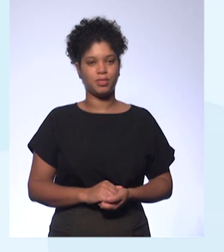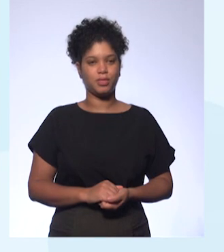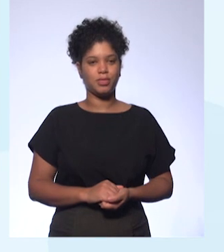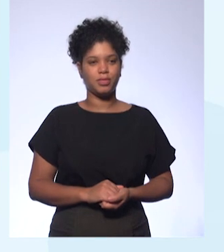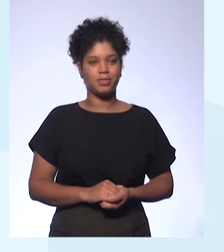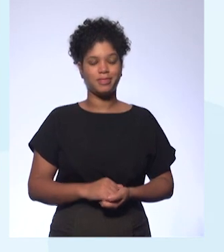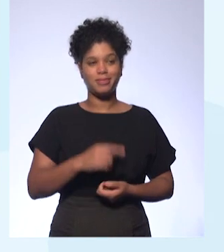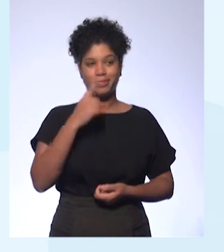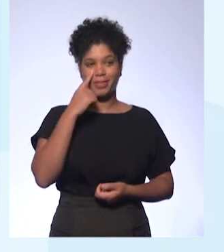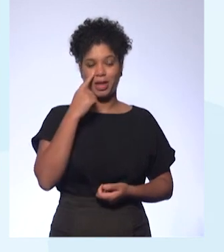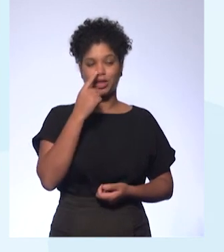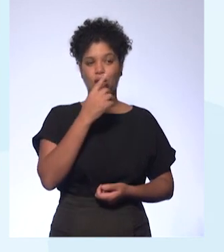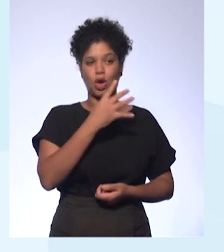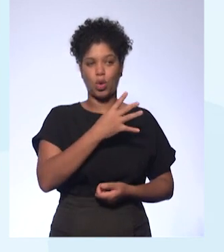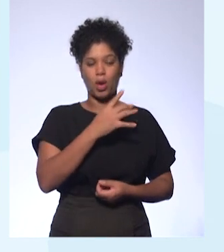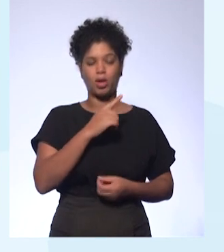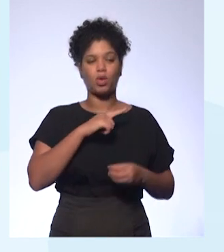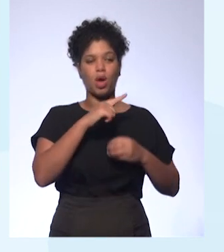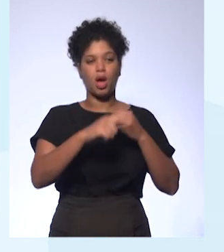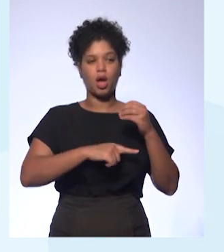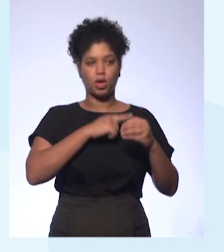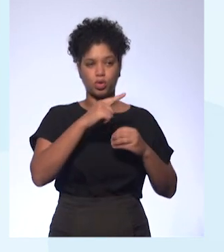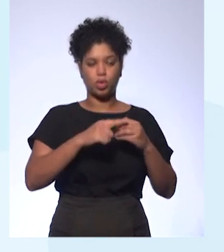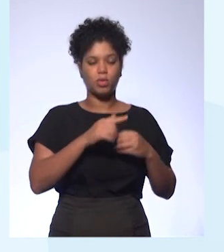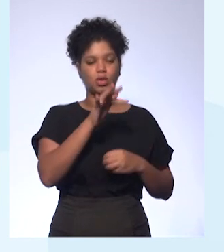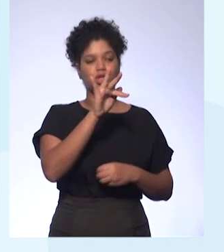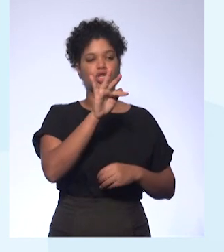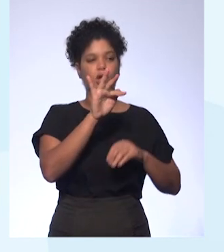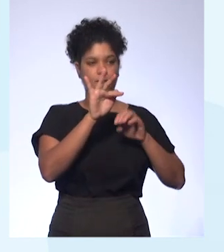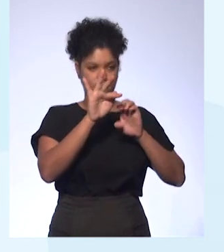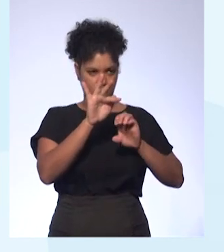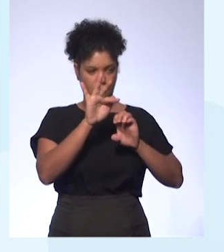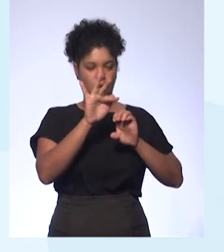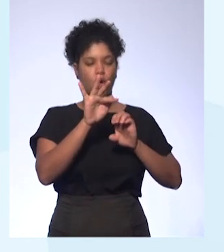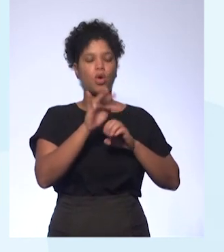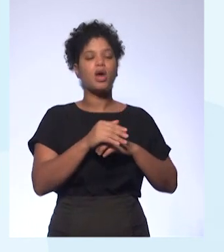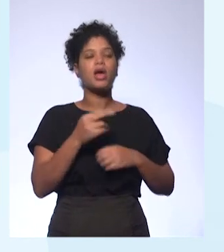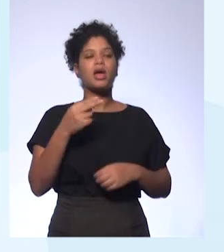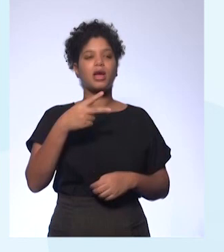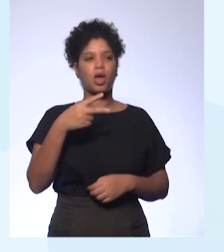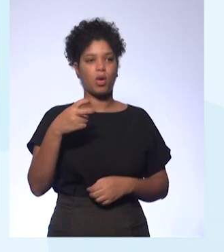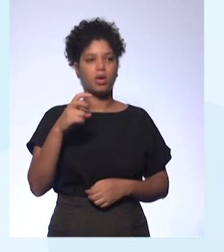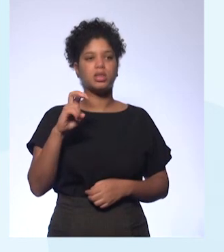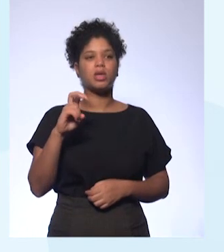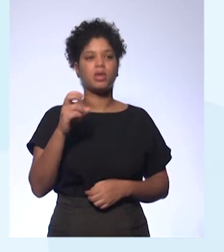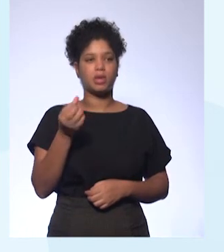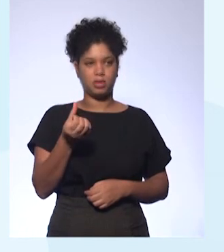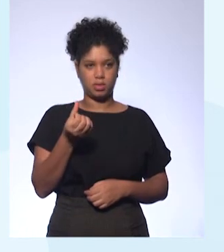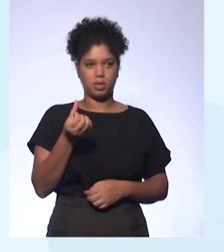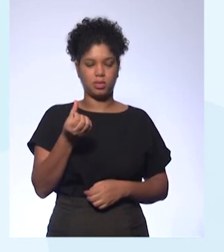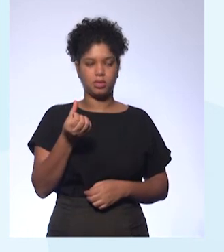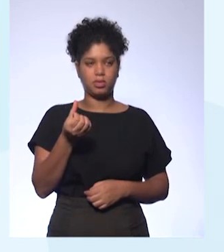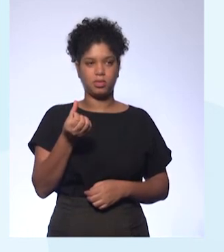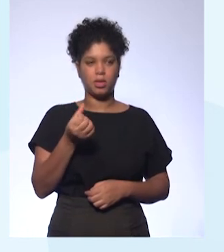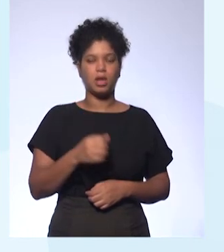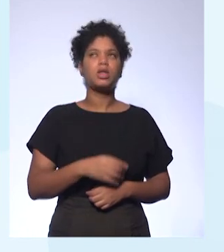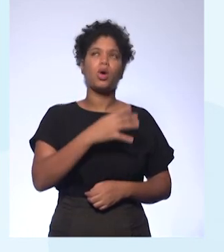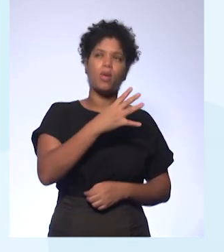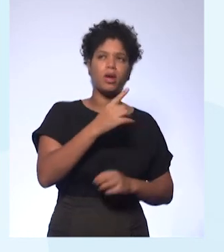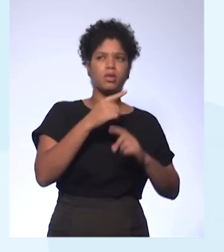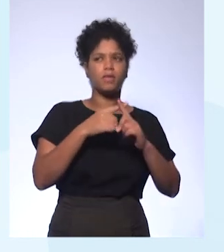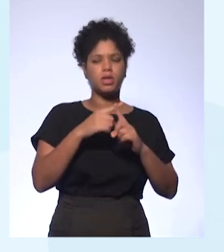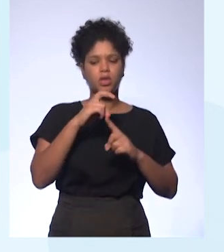aqui, são 4 átomos de ferro, a massa do ferro é igual a 56, eu tenho 4 vezes